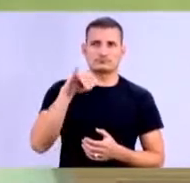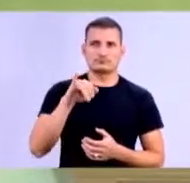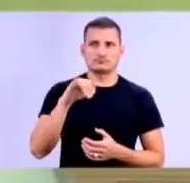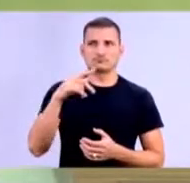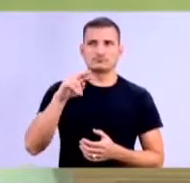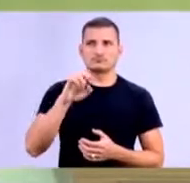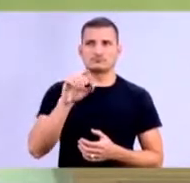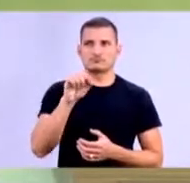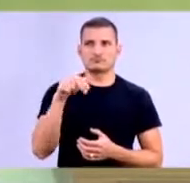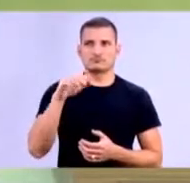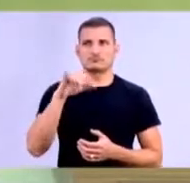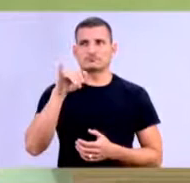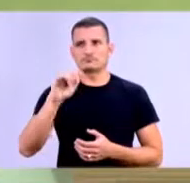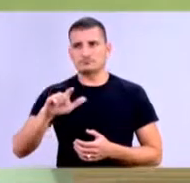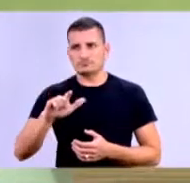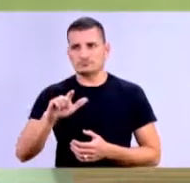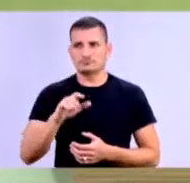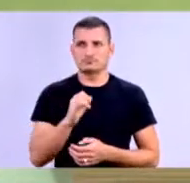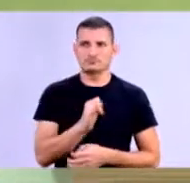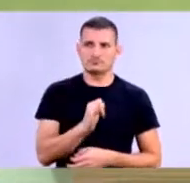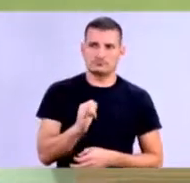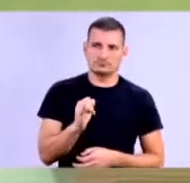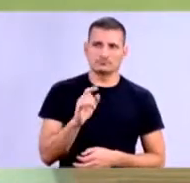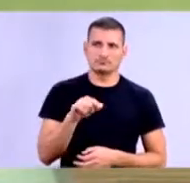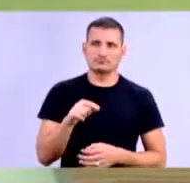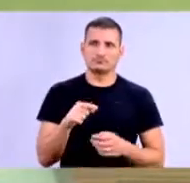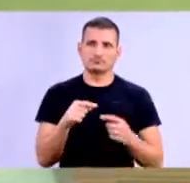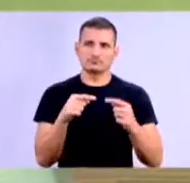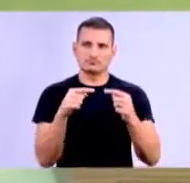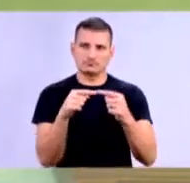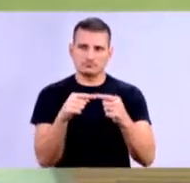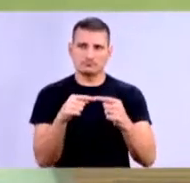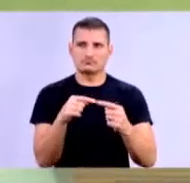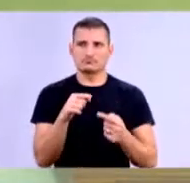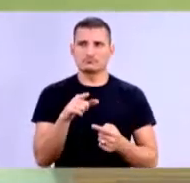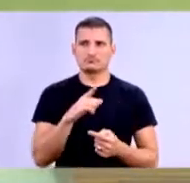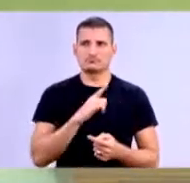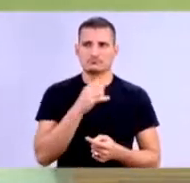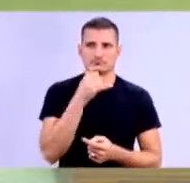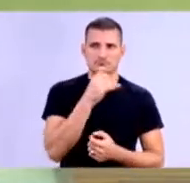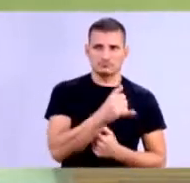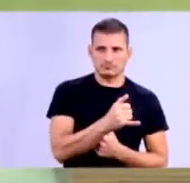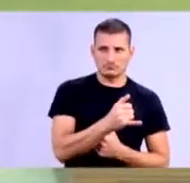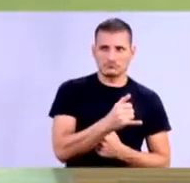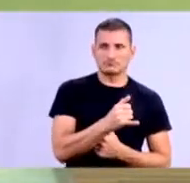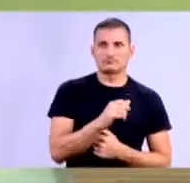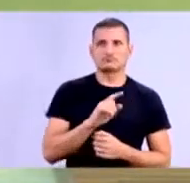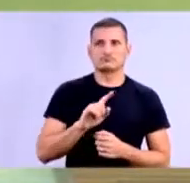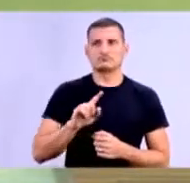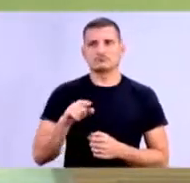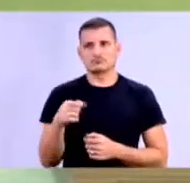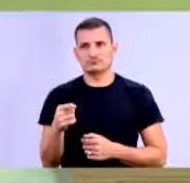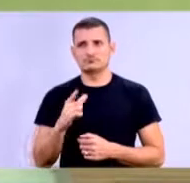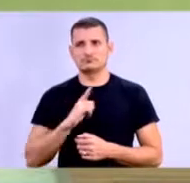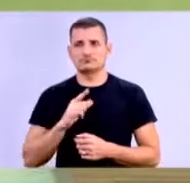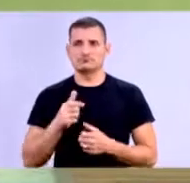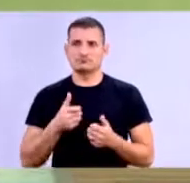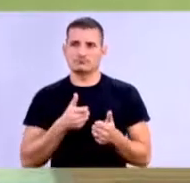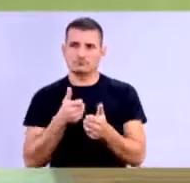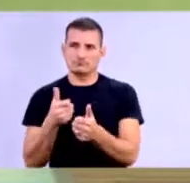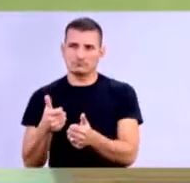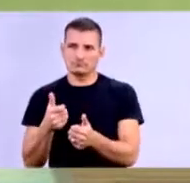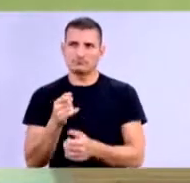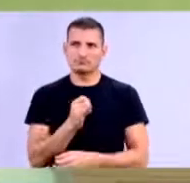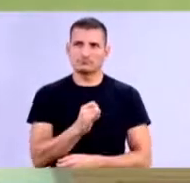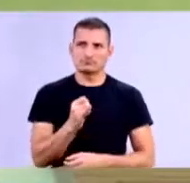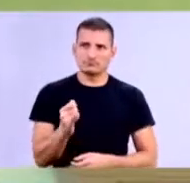e tutoria, que eles são combinados. Então, você tem os meios eletrônicos, mas tem aquele acompanhamento com